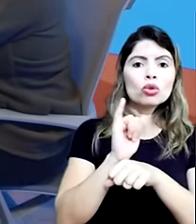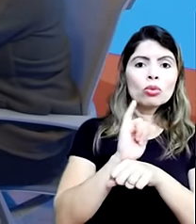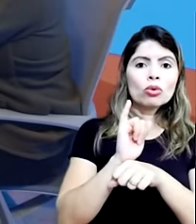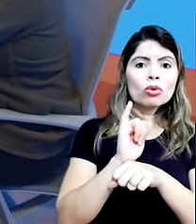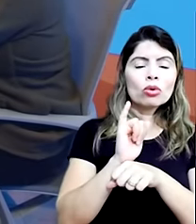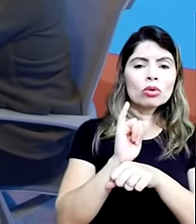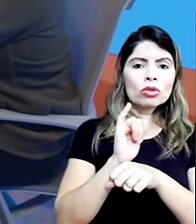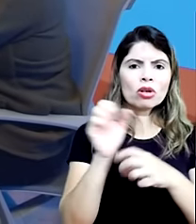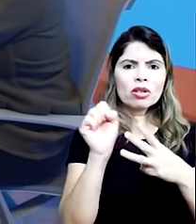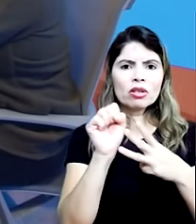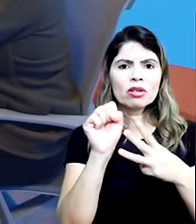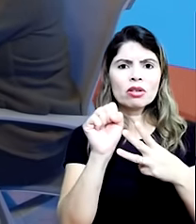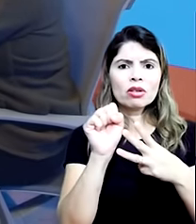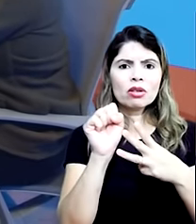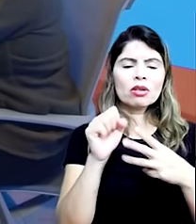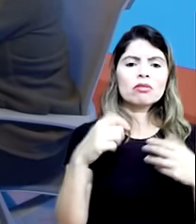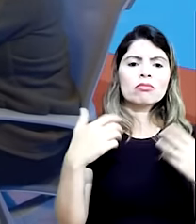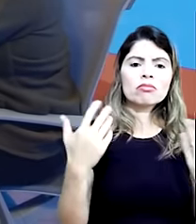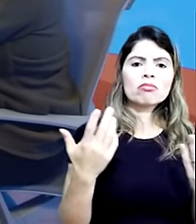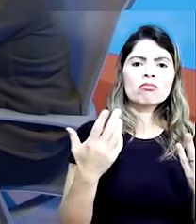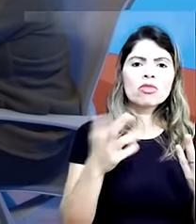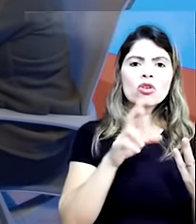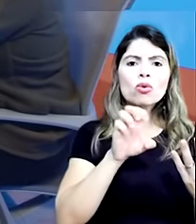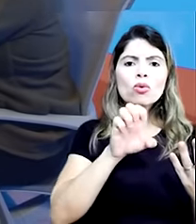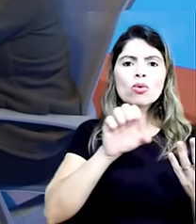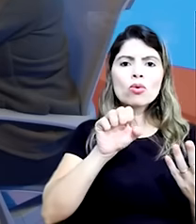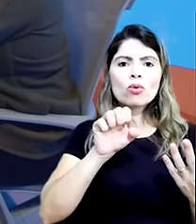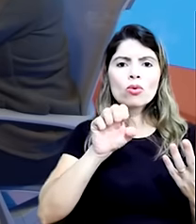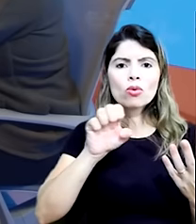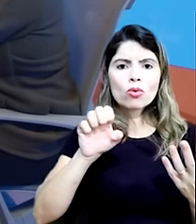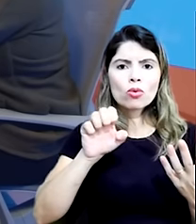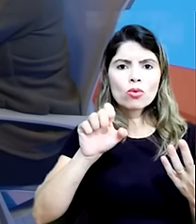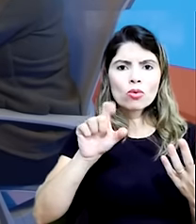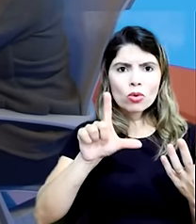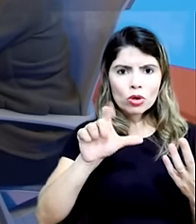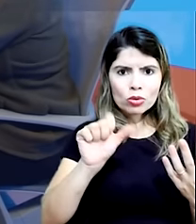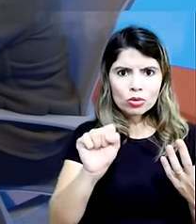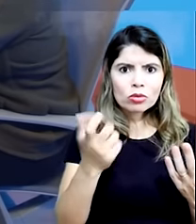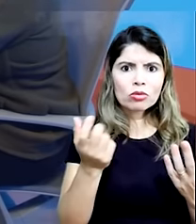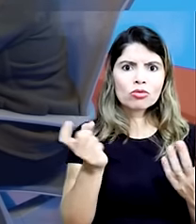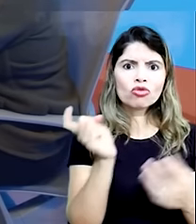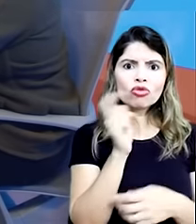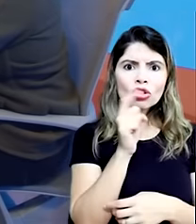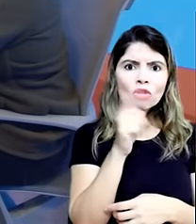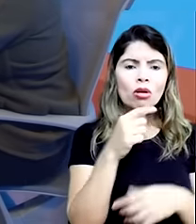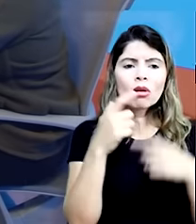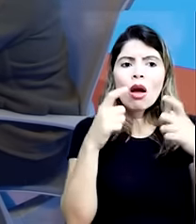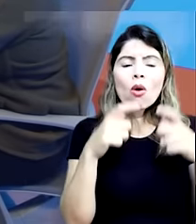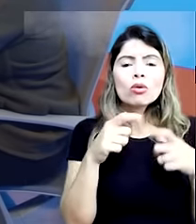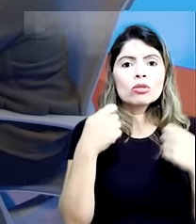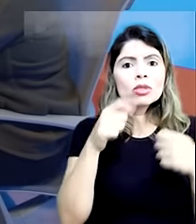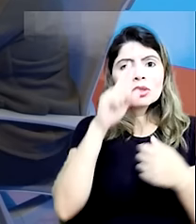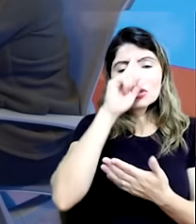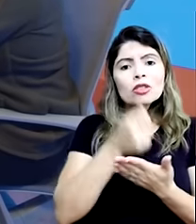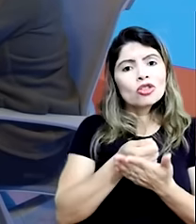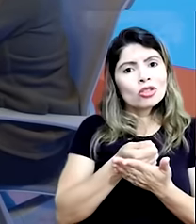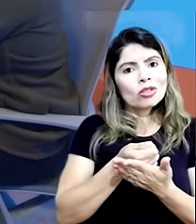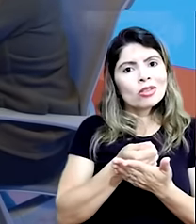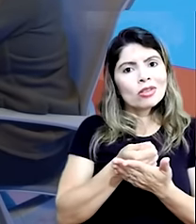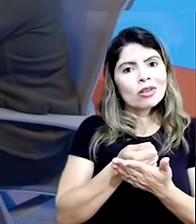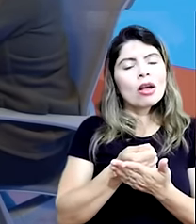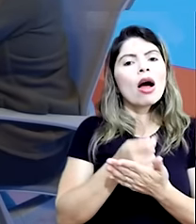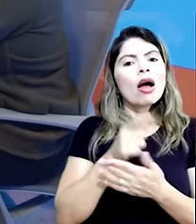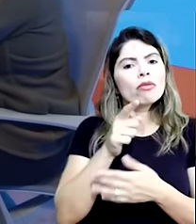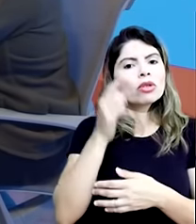né vai ser para um rio vai ser para um tiktok vai ser onde que ele vai tá porque aí isso daí começa tudo aí ele vai te dizer qual que vai ser